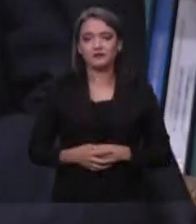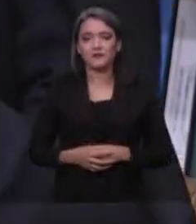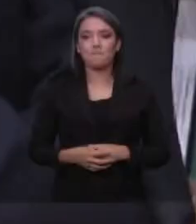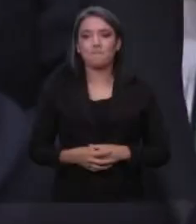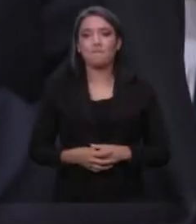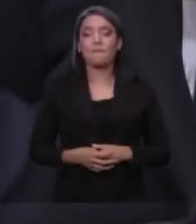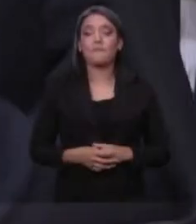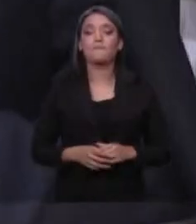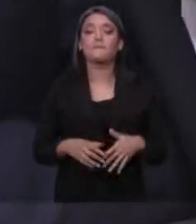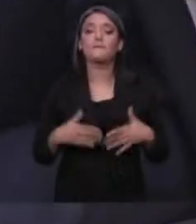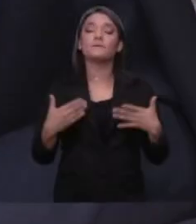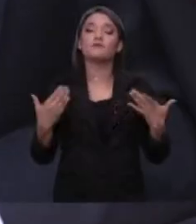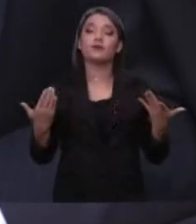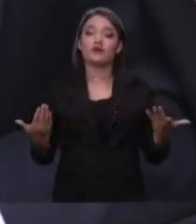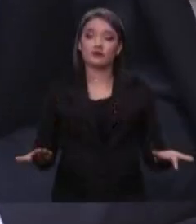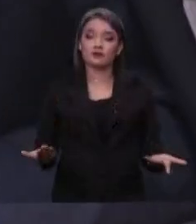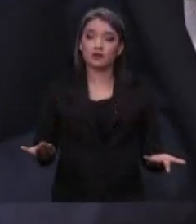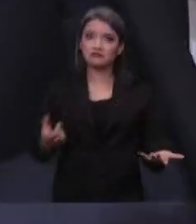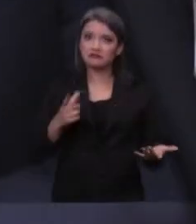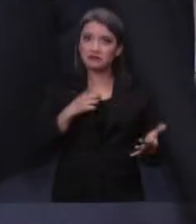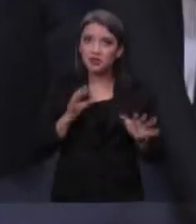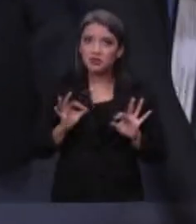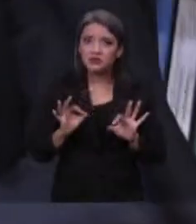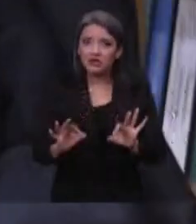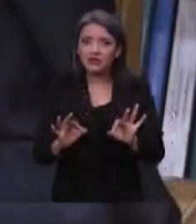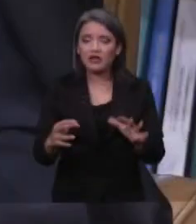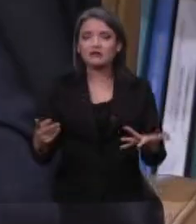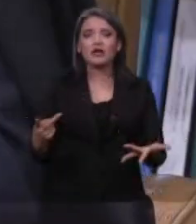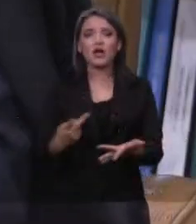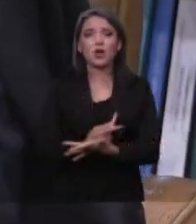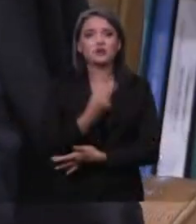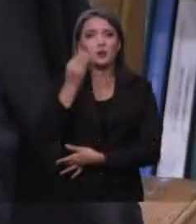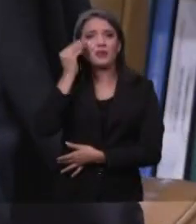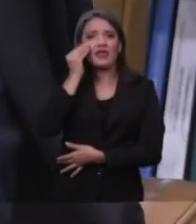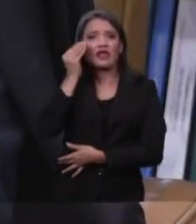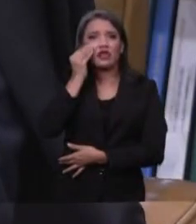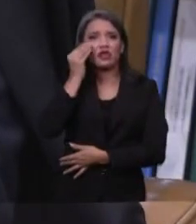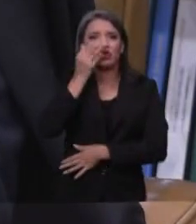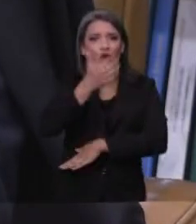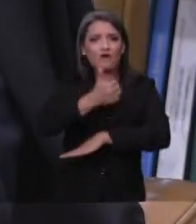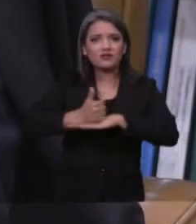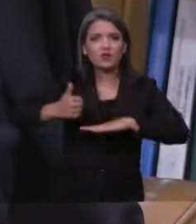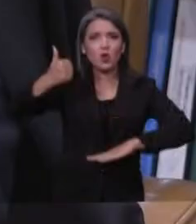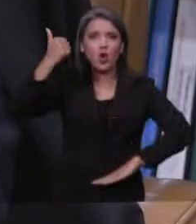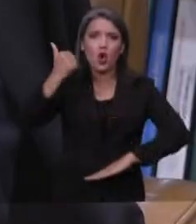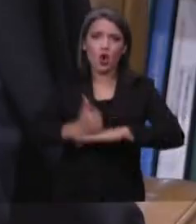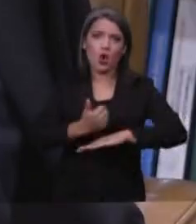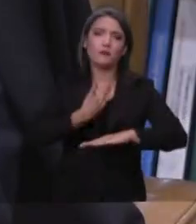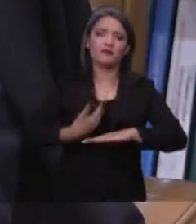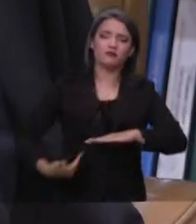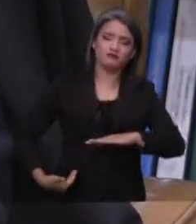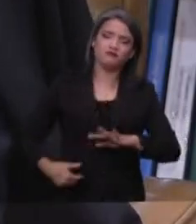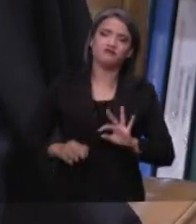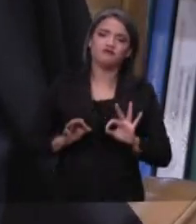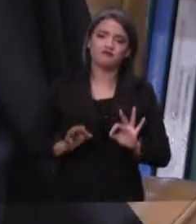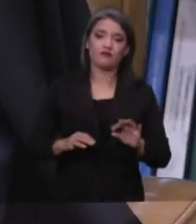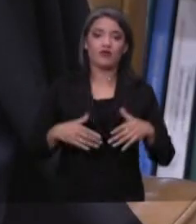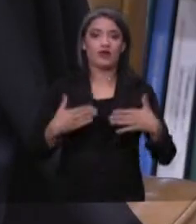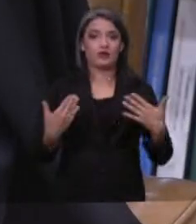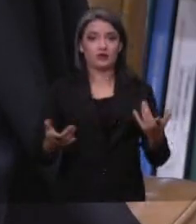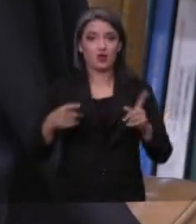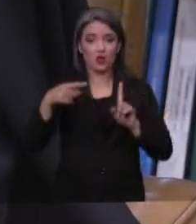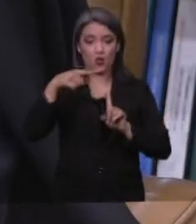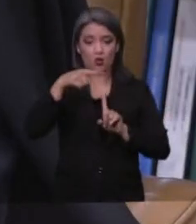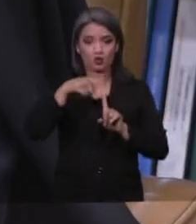o material, de que houve uma tentativa de golpe de Estado. E, portanto, esse é o tipo